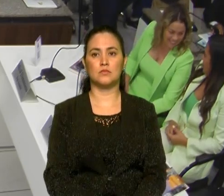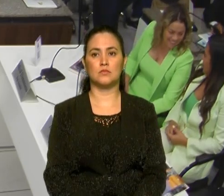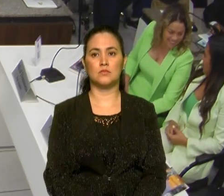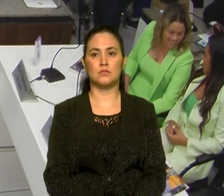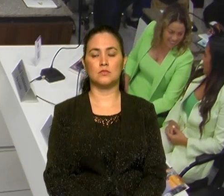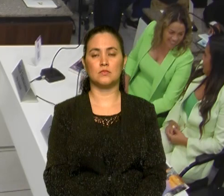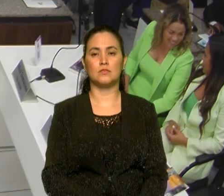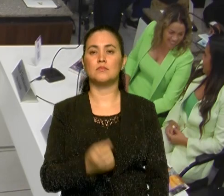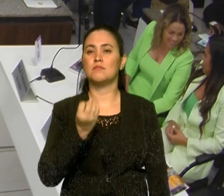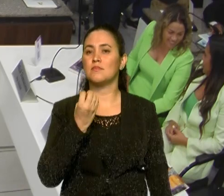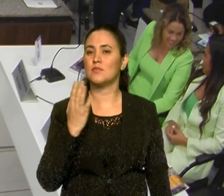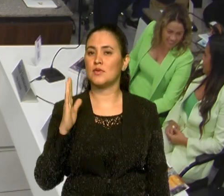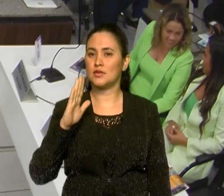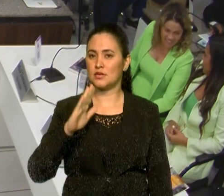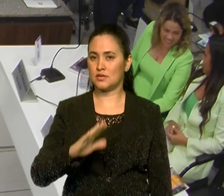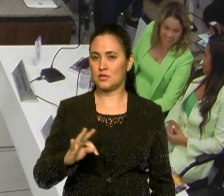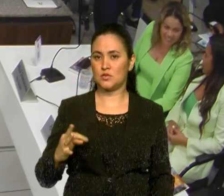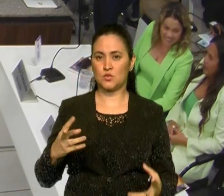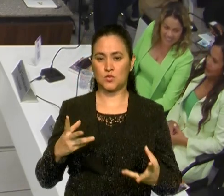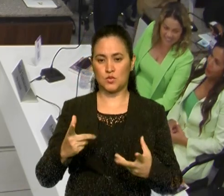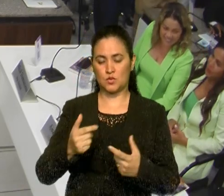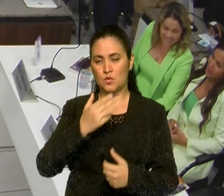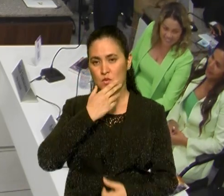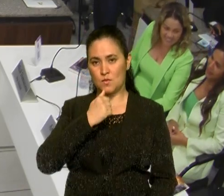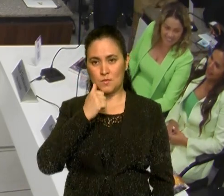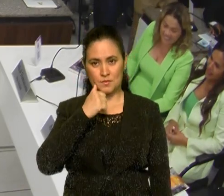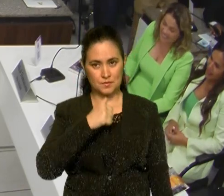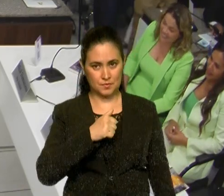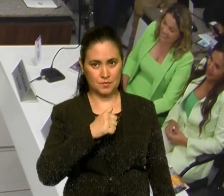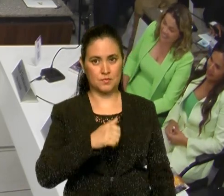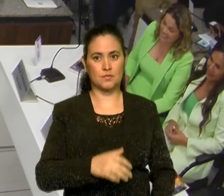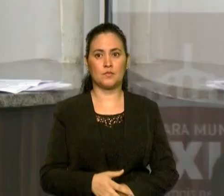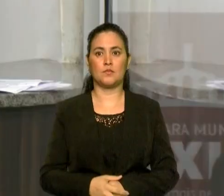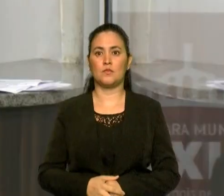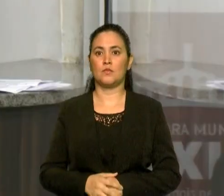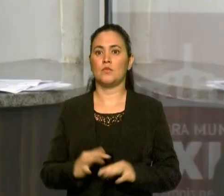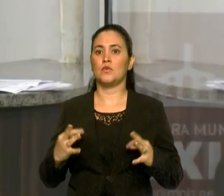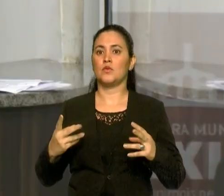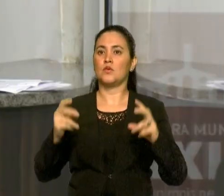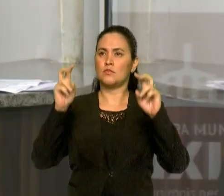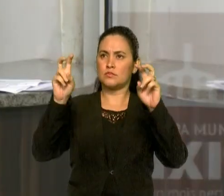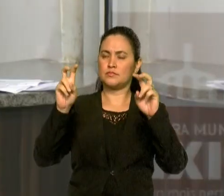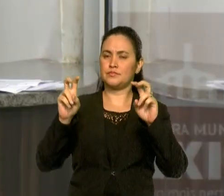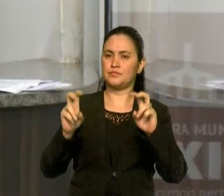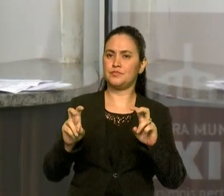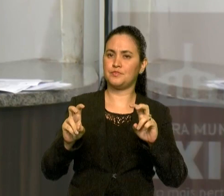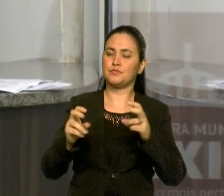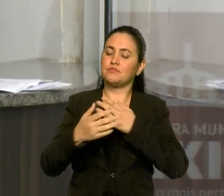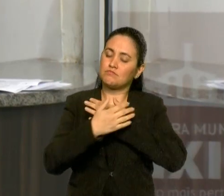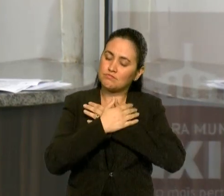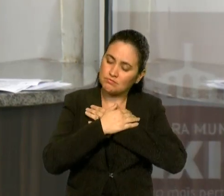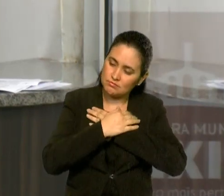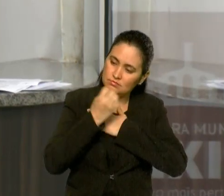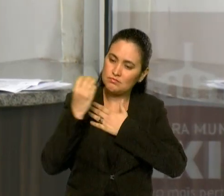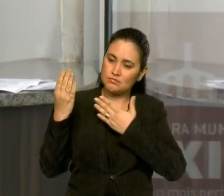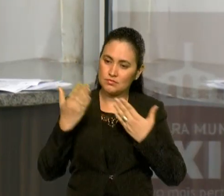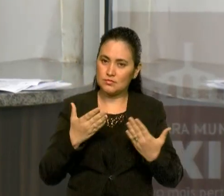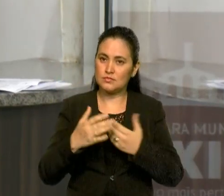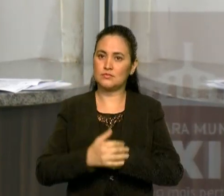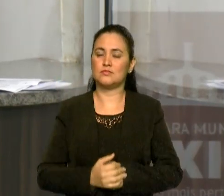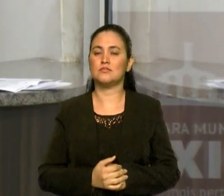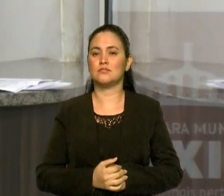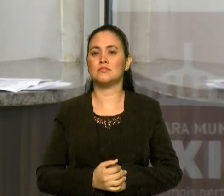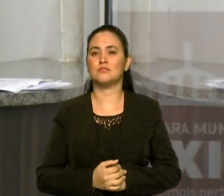Boa tarde a todos e a todas. Sinto todos que estão aqui na galeria cumprimentados e abraçados. Quero